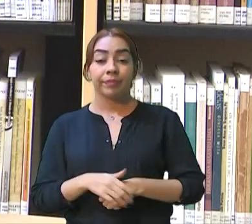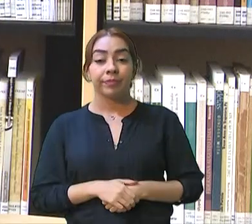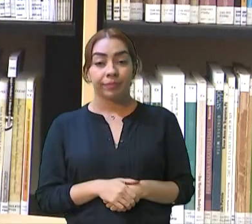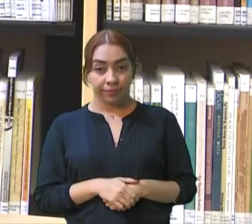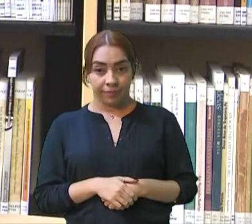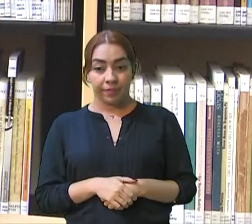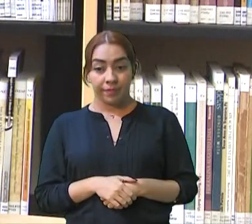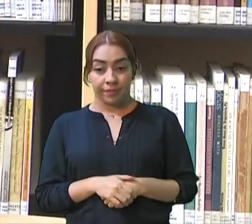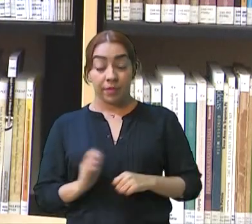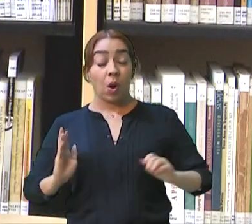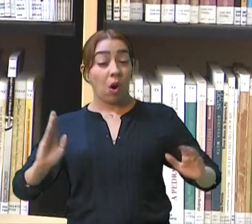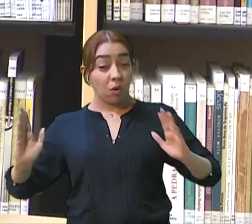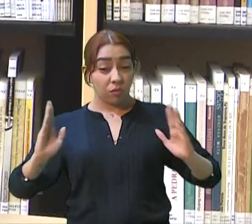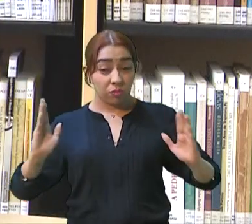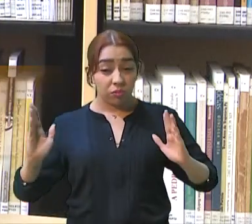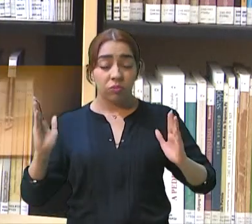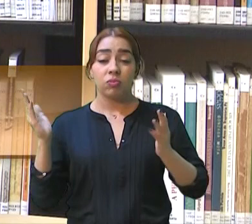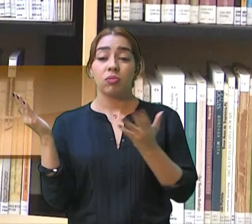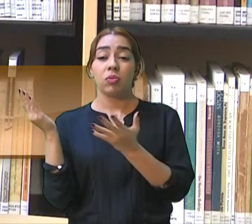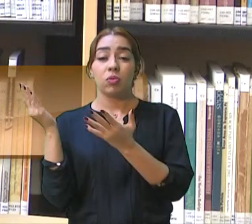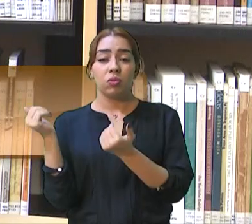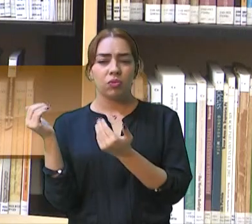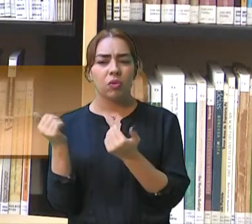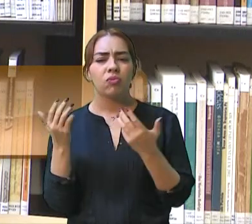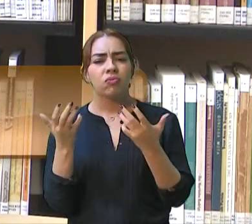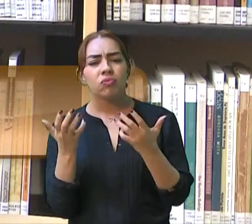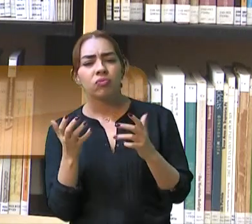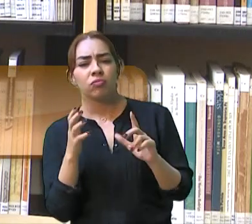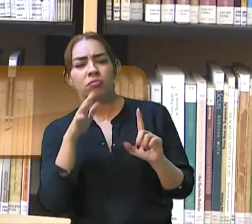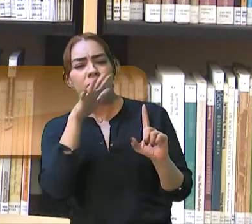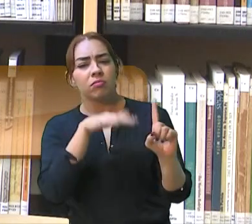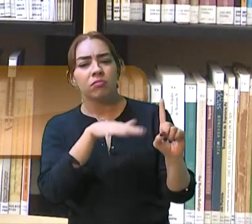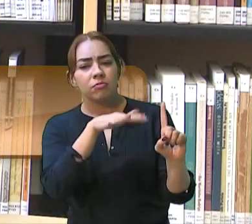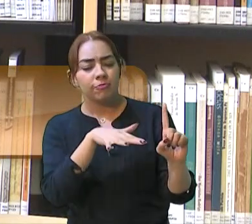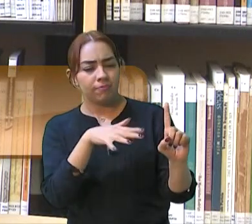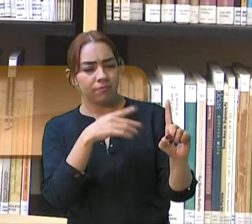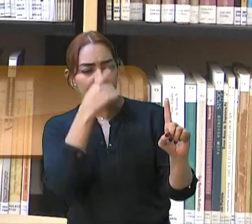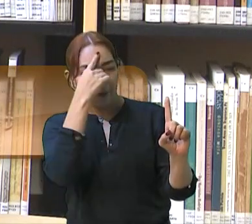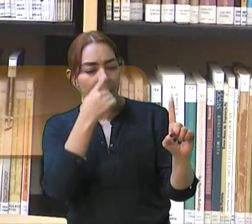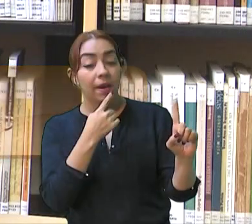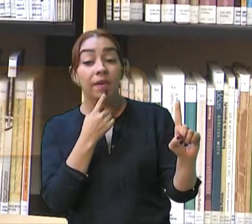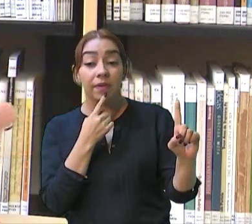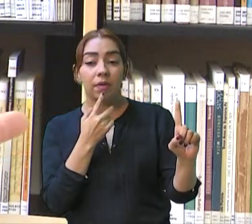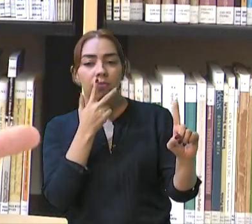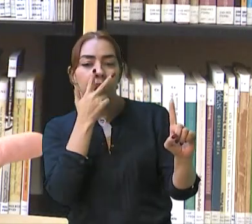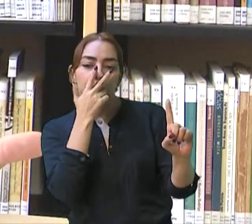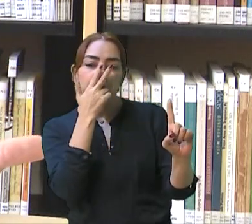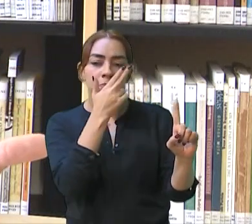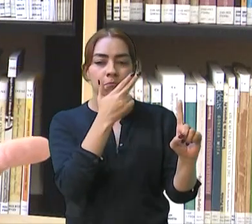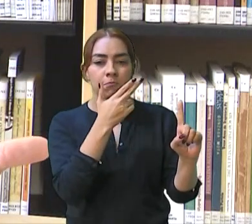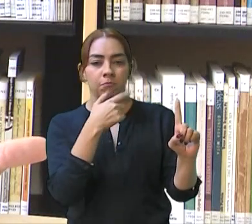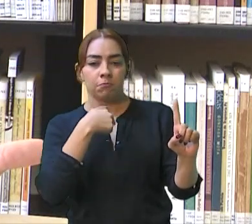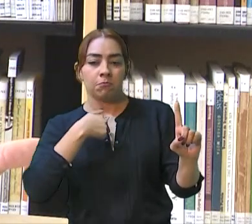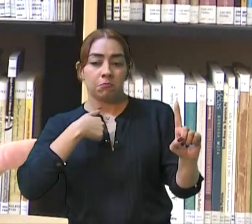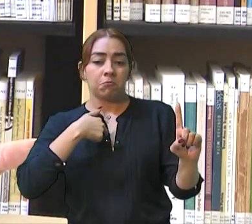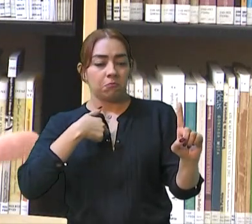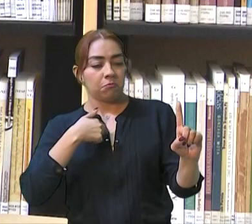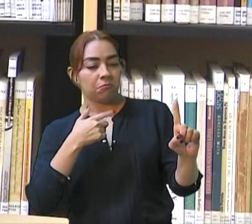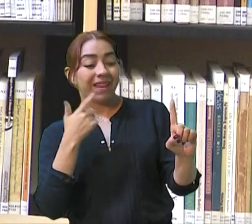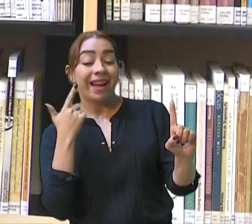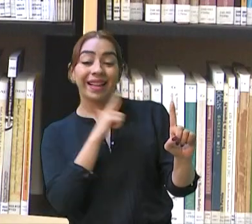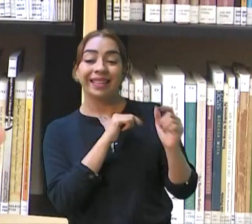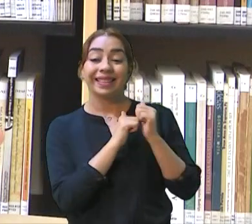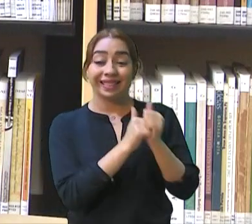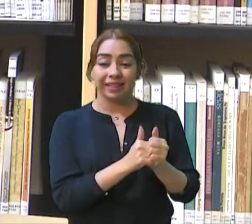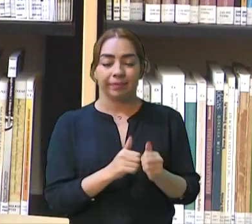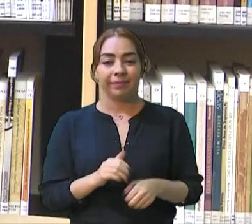estava procurando personagens mais parecidos com ele. Porque todo mundo fica desempregado algum tempo da sua vida,